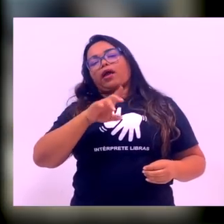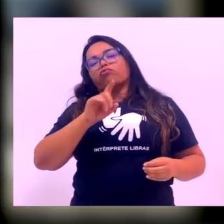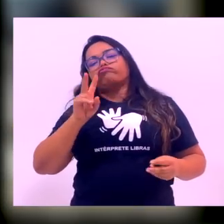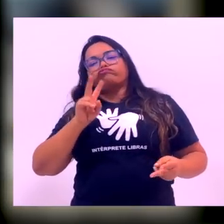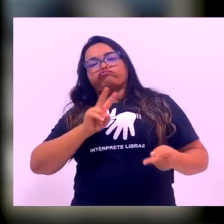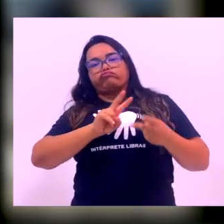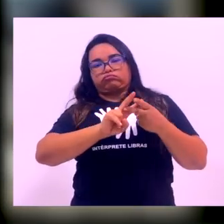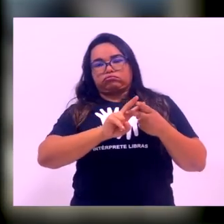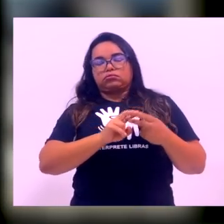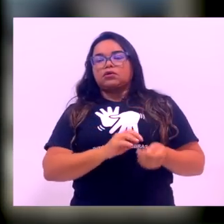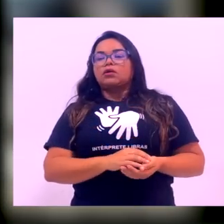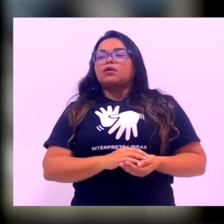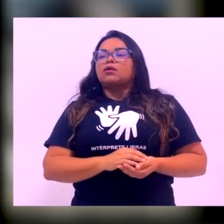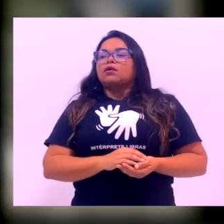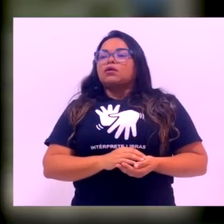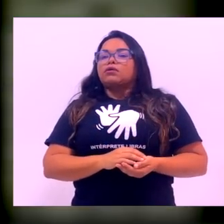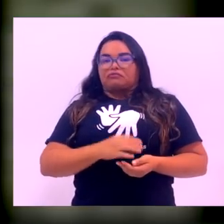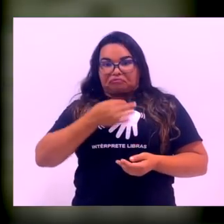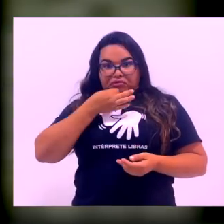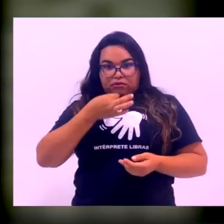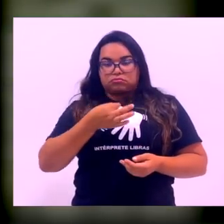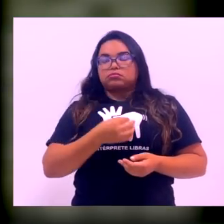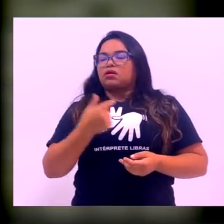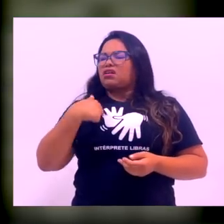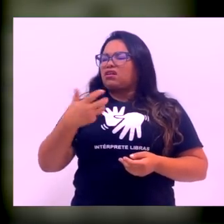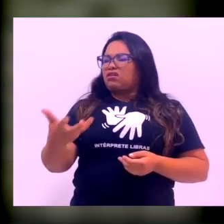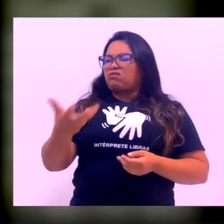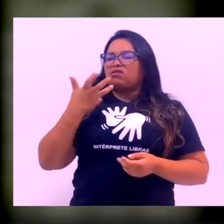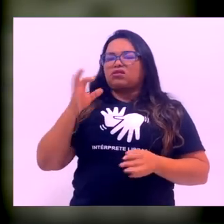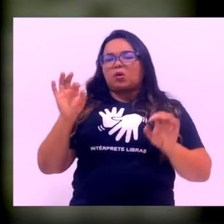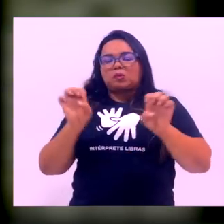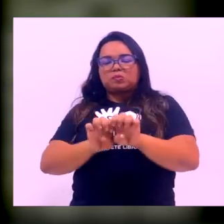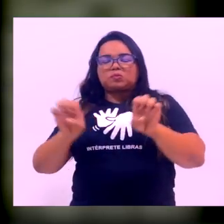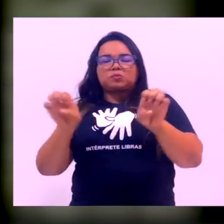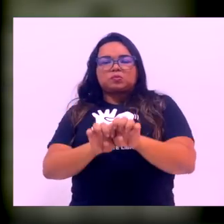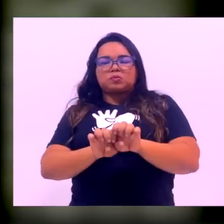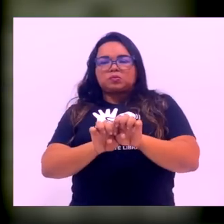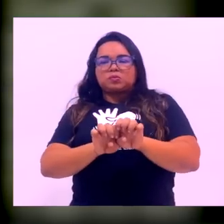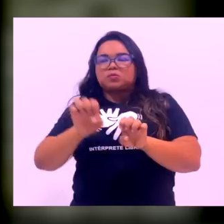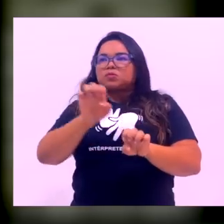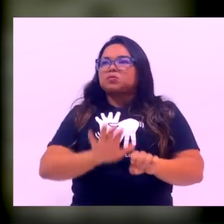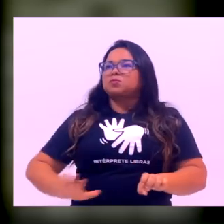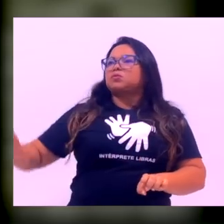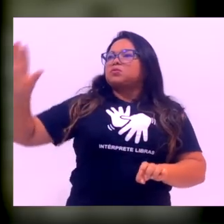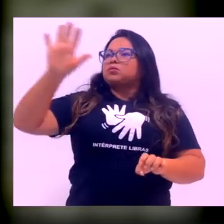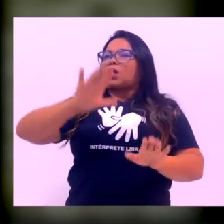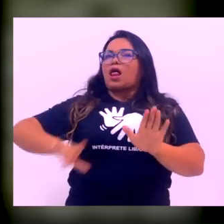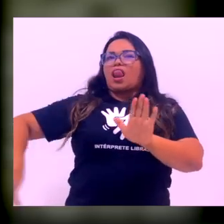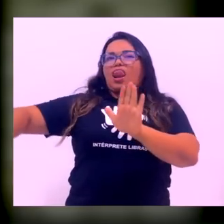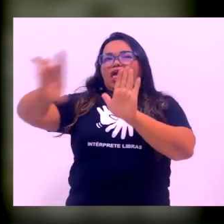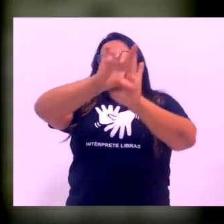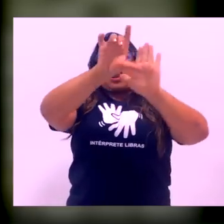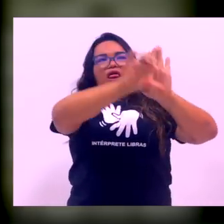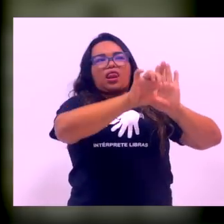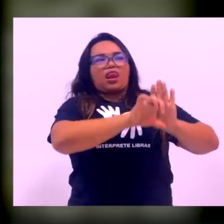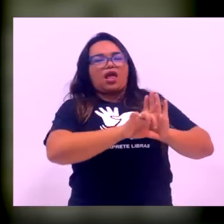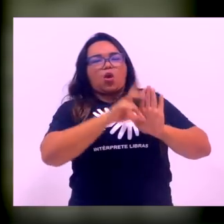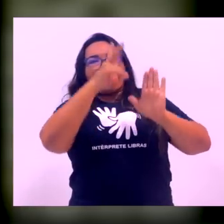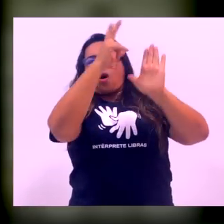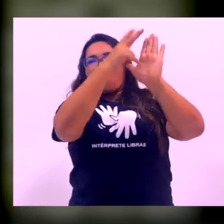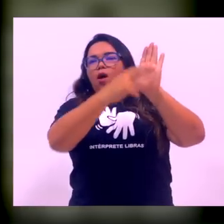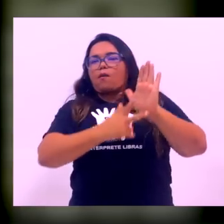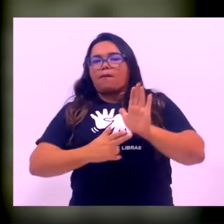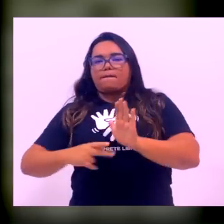exílio. Napoleão disse: eu queria fundar um sistema europeu, um código de leis